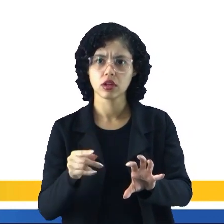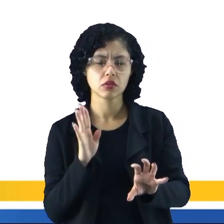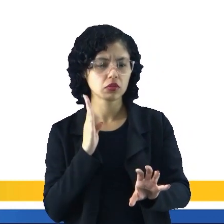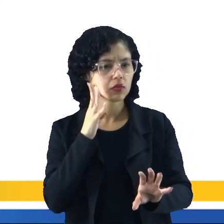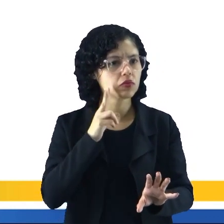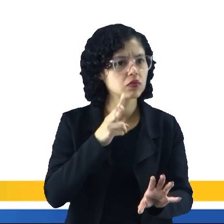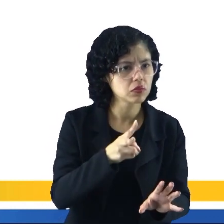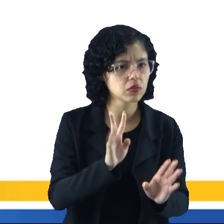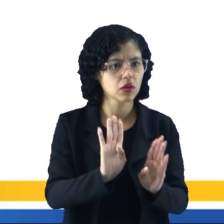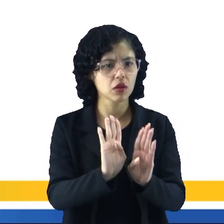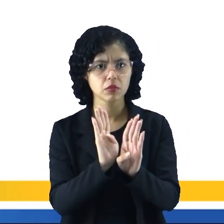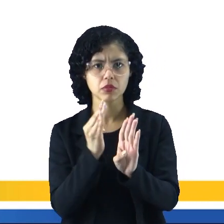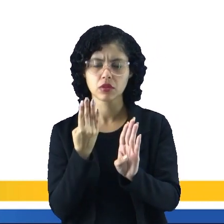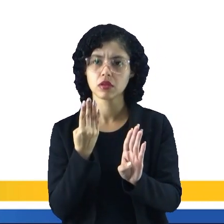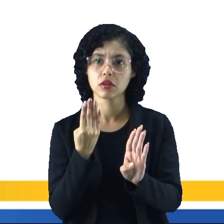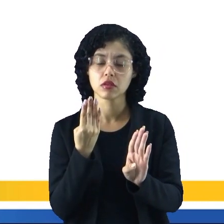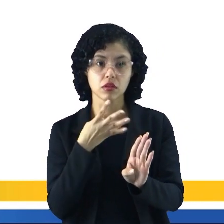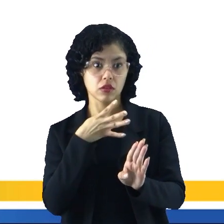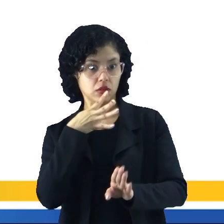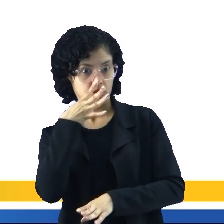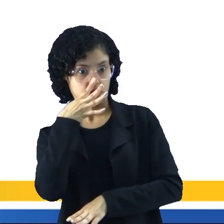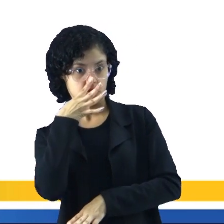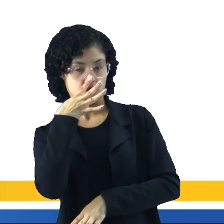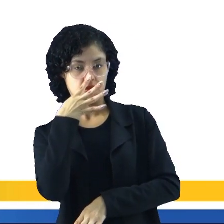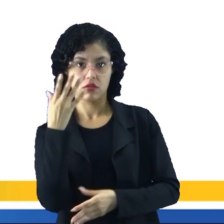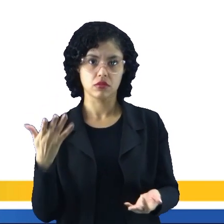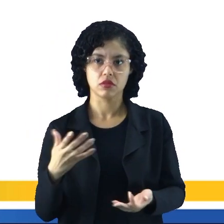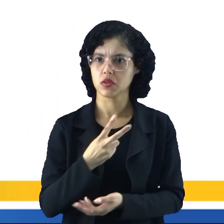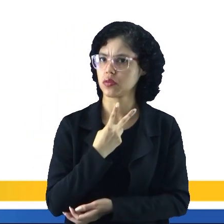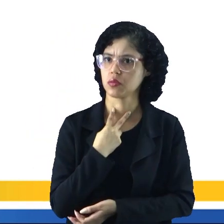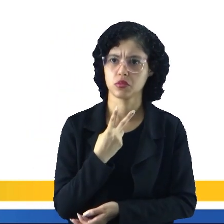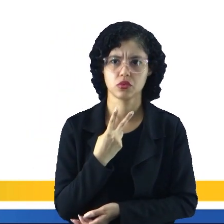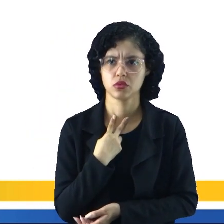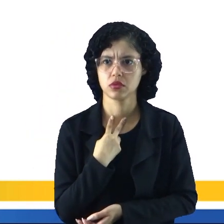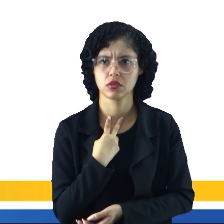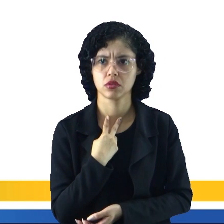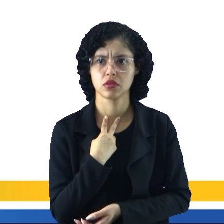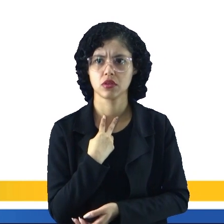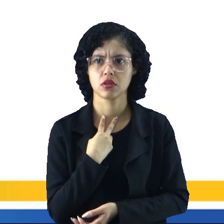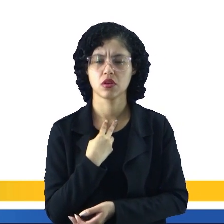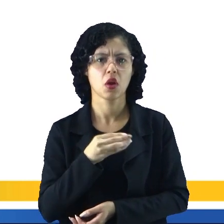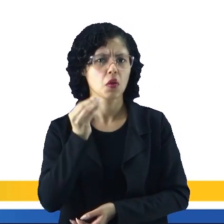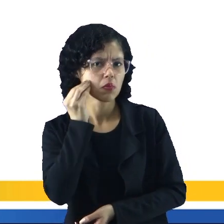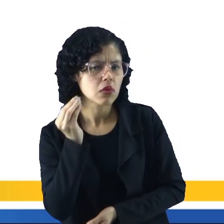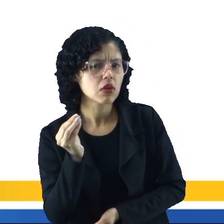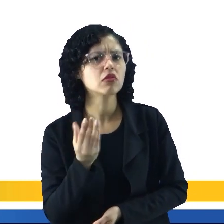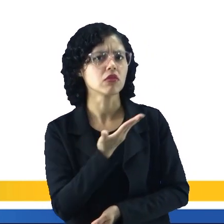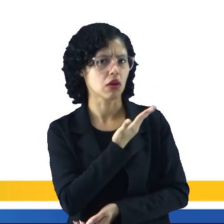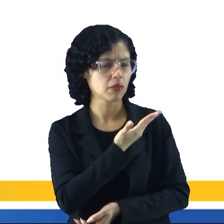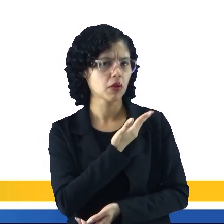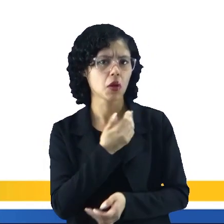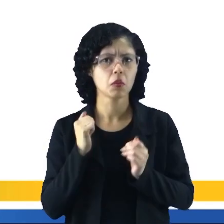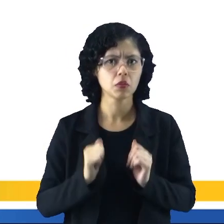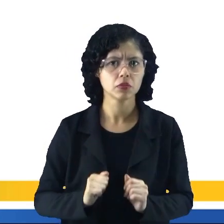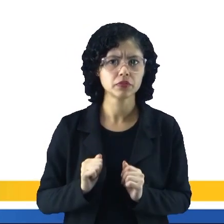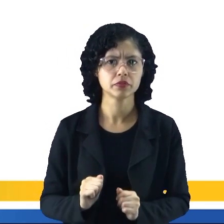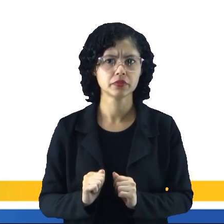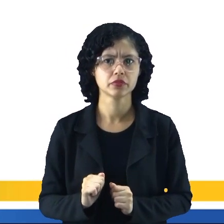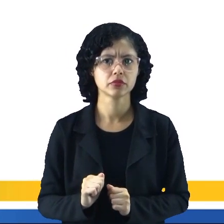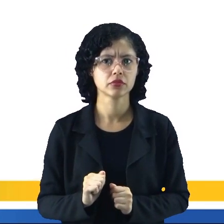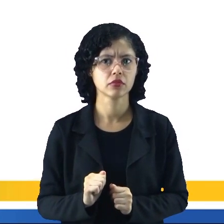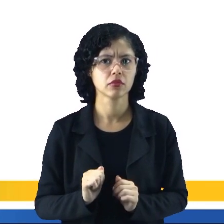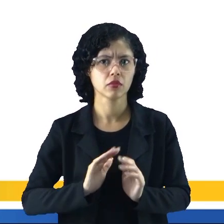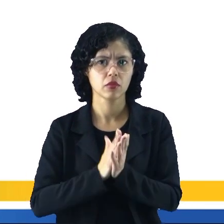à porta estacou Assombrado não podia ser o beijo da Amizade podia ser o